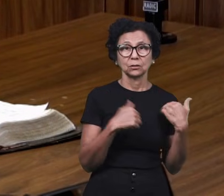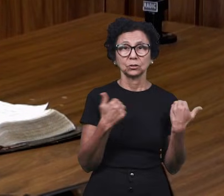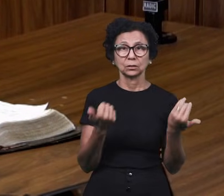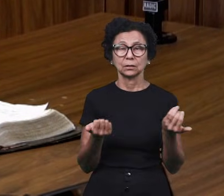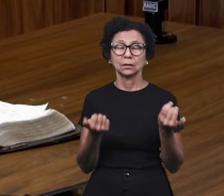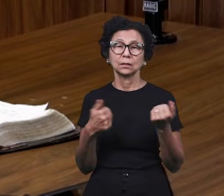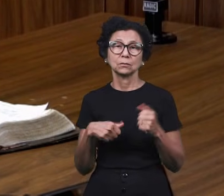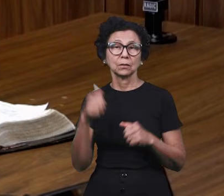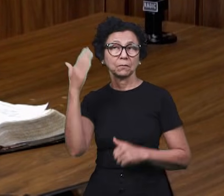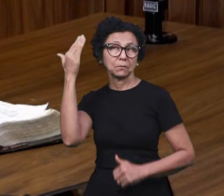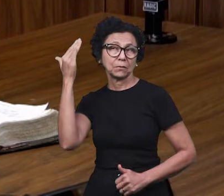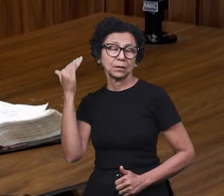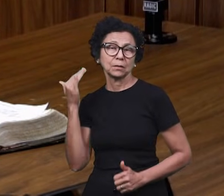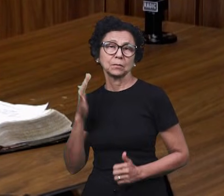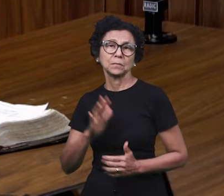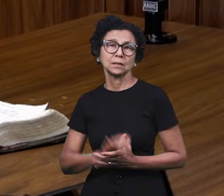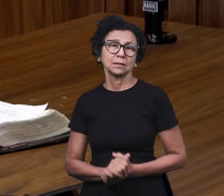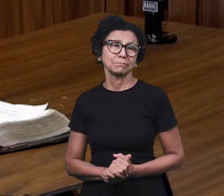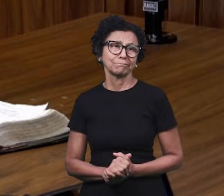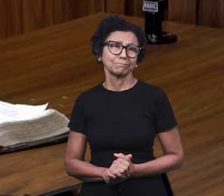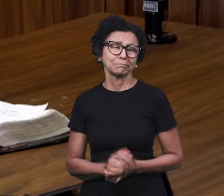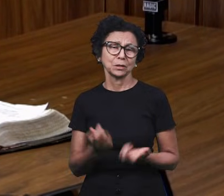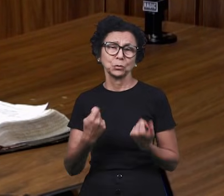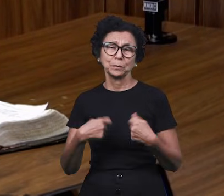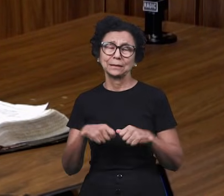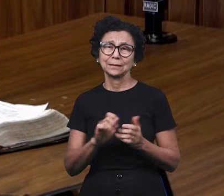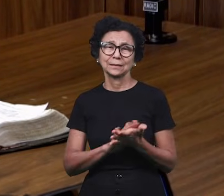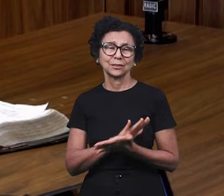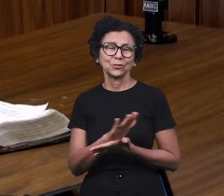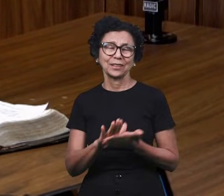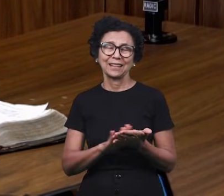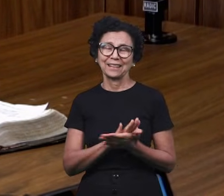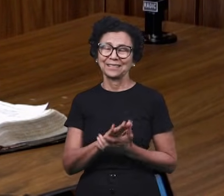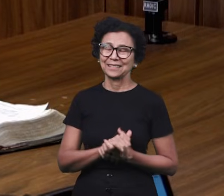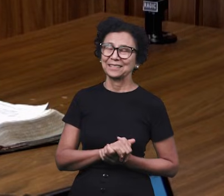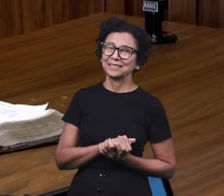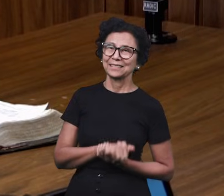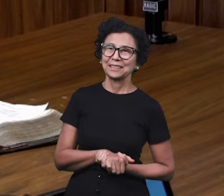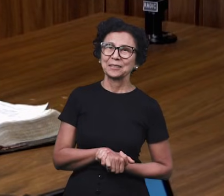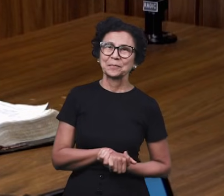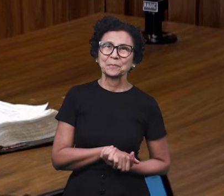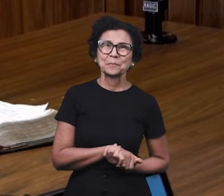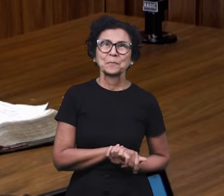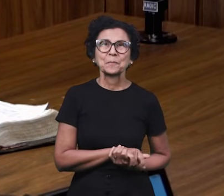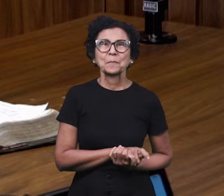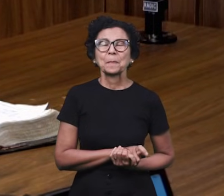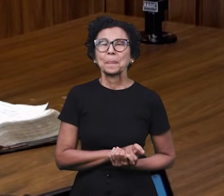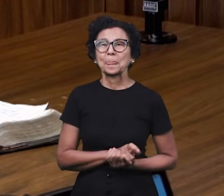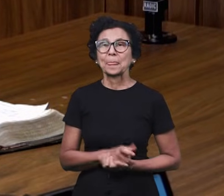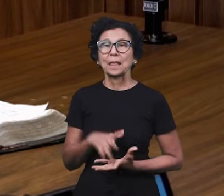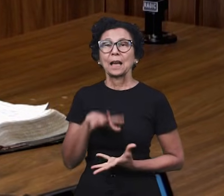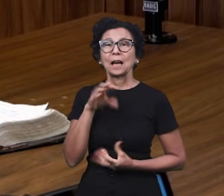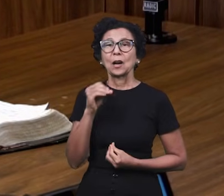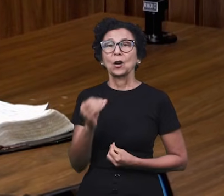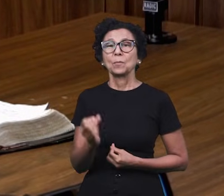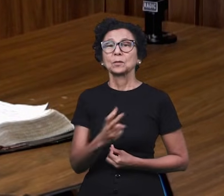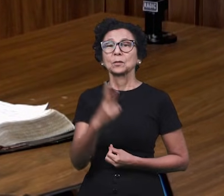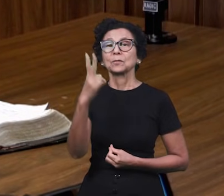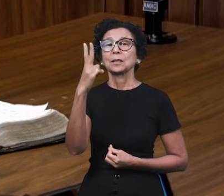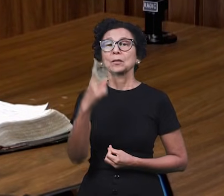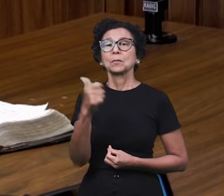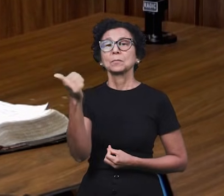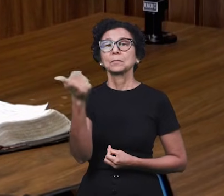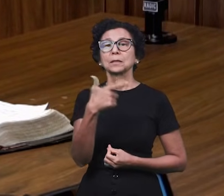Senhor queria dizer é que nada disso vai transcender, né? Que o maior peso, o maior o valor é a nossa alma, que foi o que o